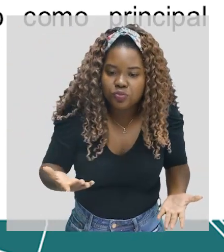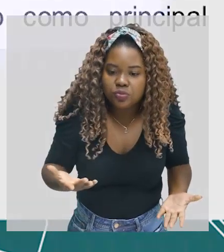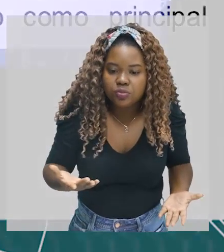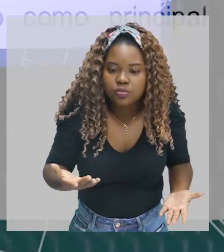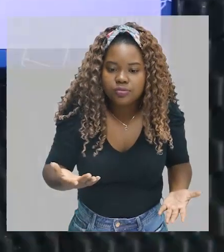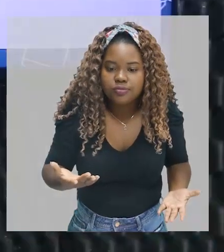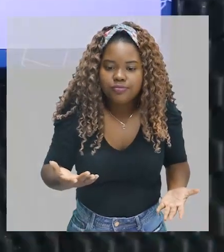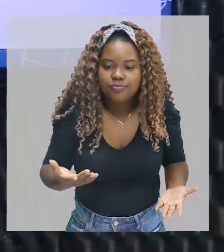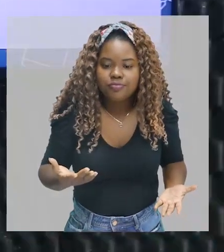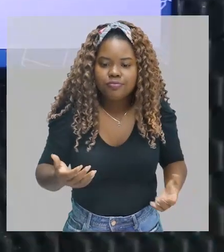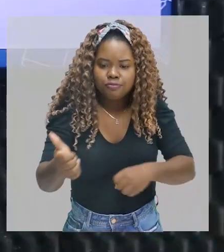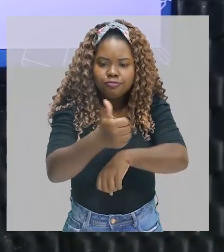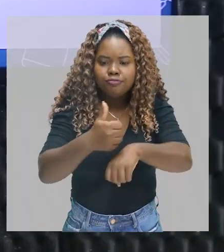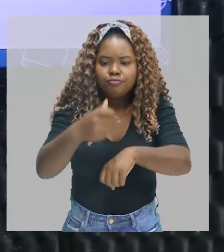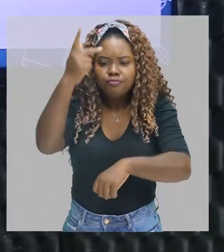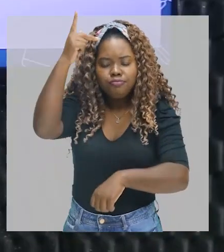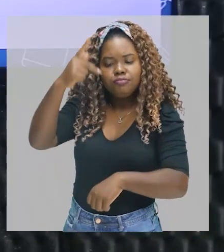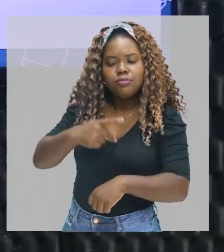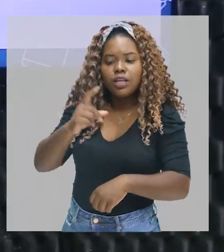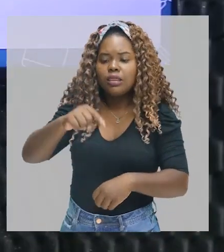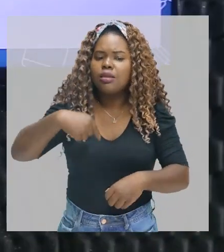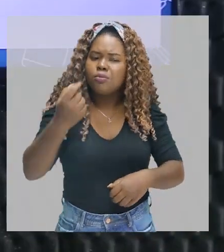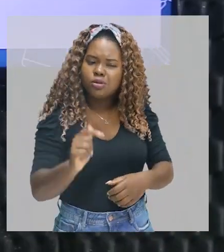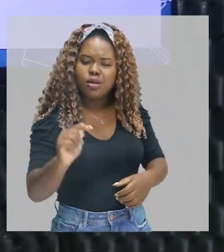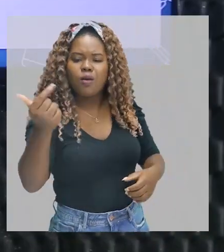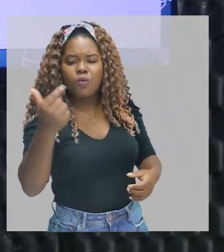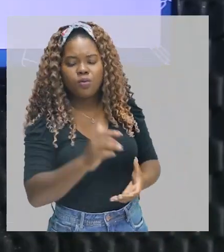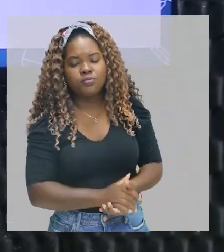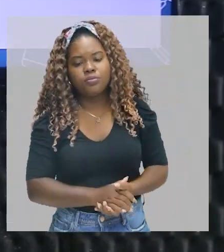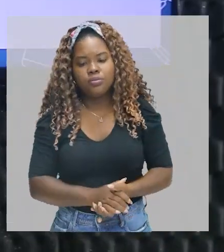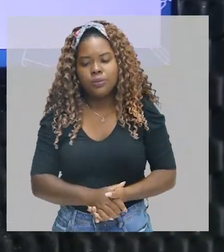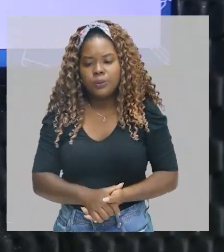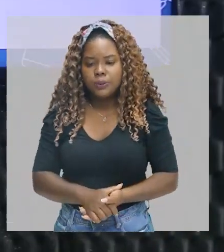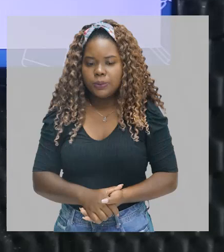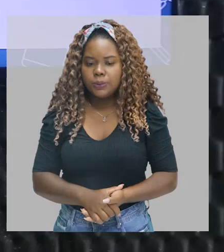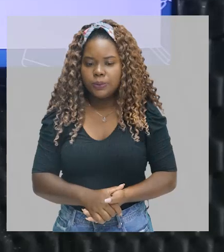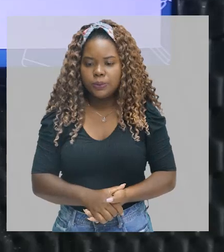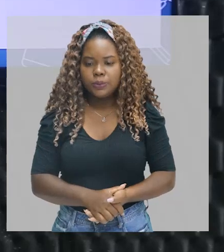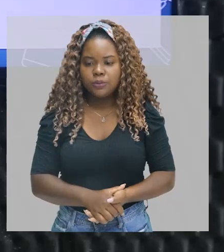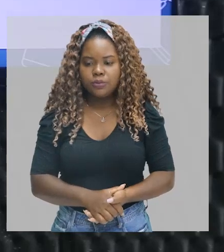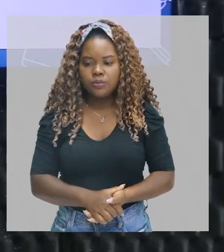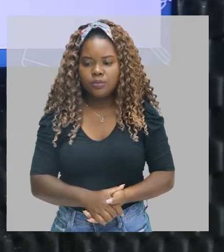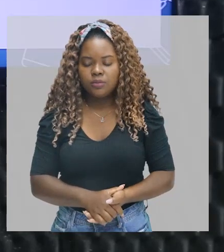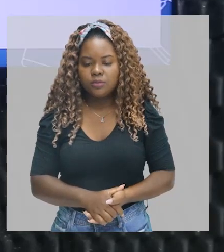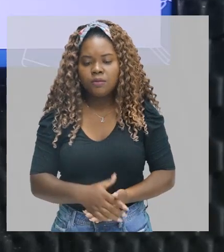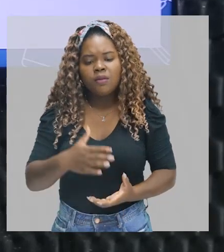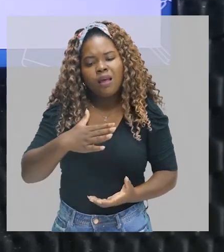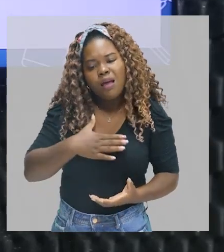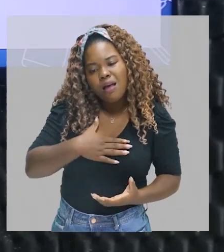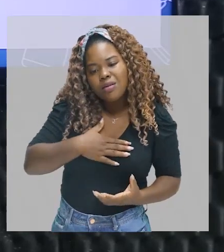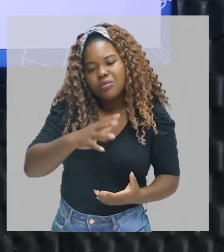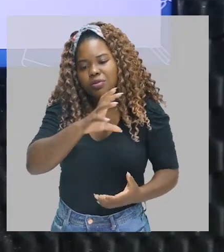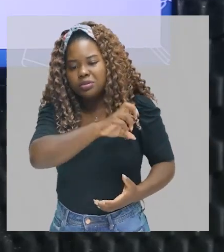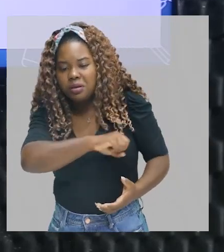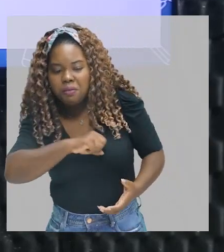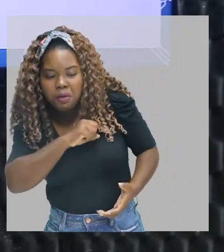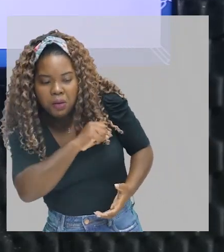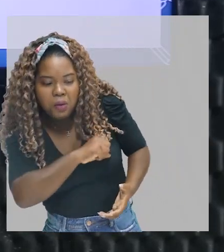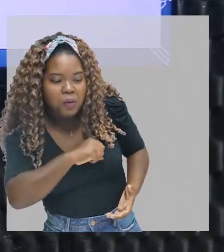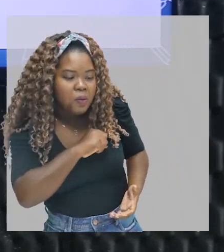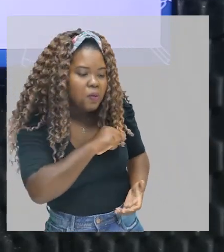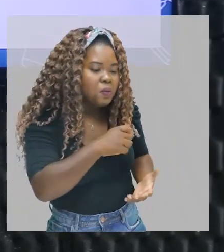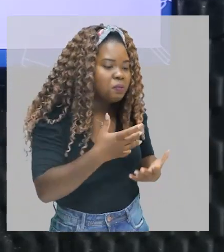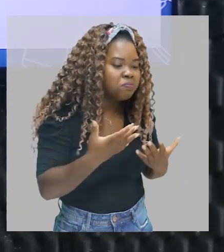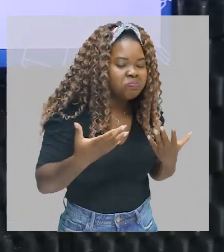em primeiro lugar. Depois vem as outras coisas. As minhas, né? Estou falando como eu. As minhas paixões. Se eu estou em primeiro